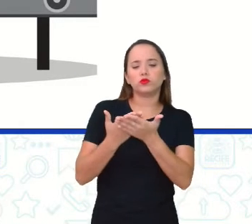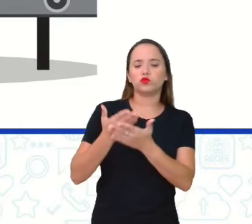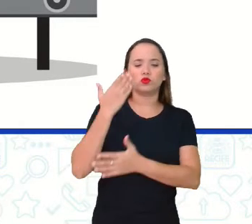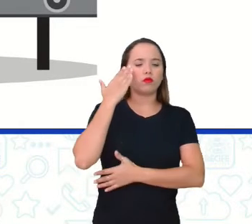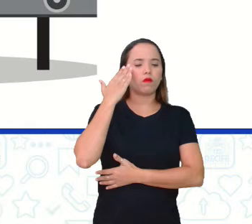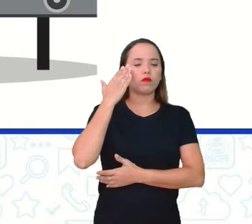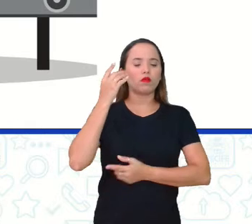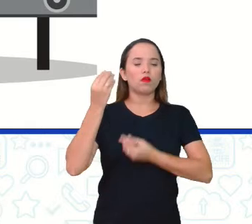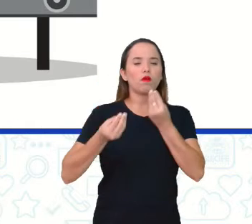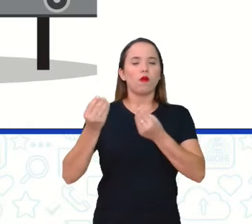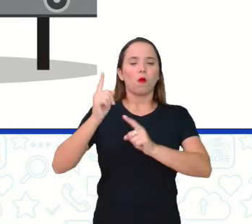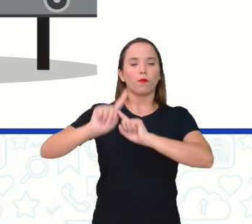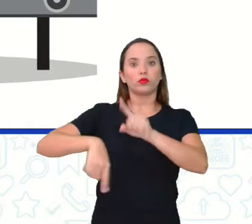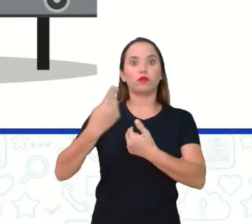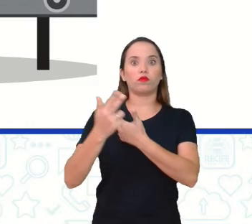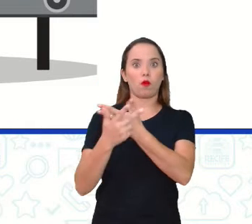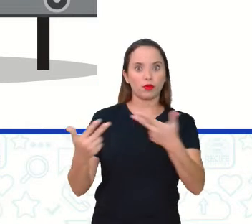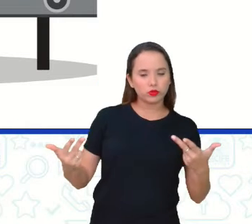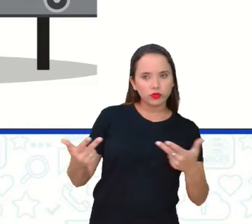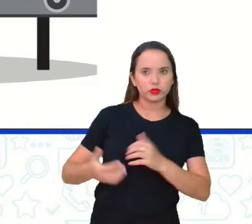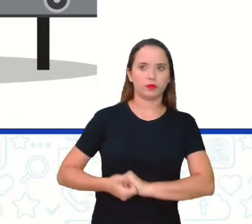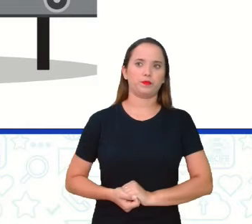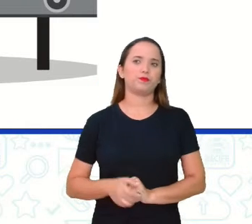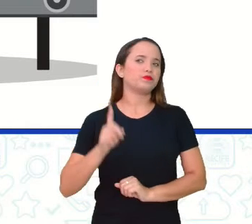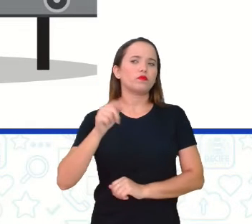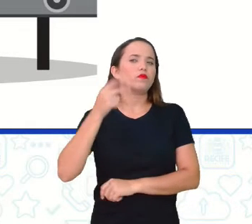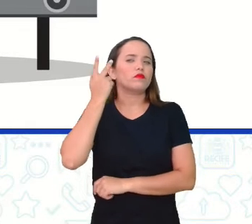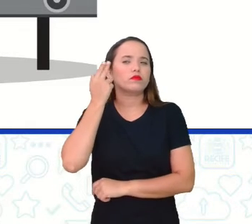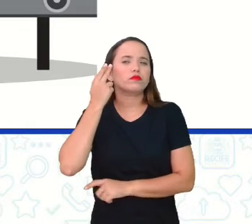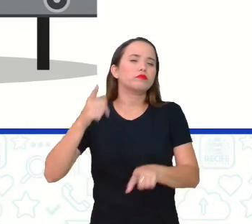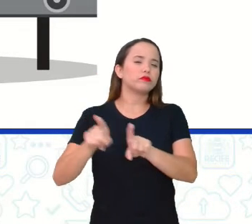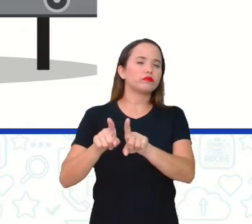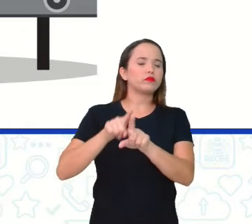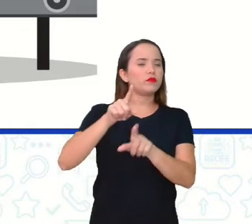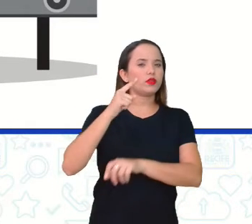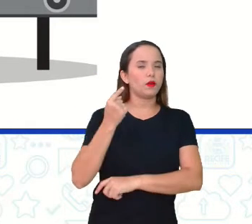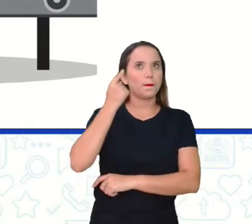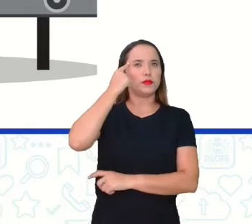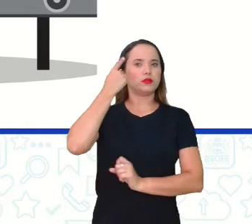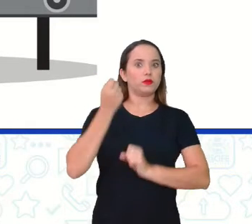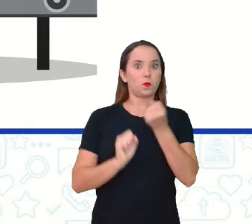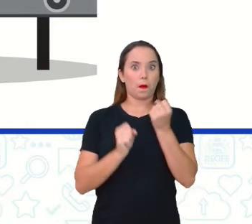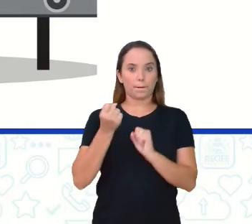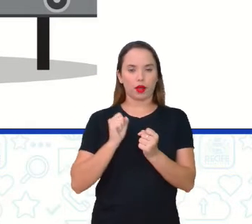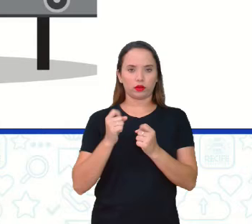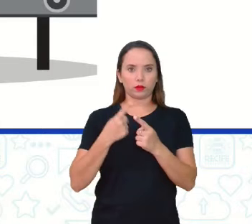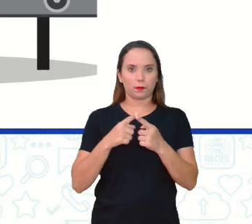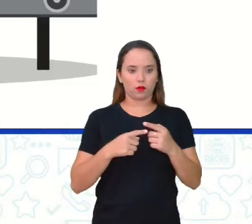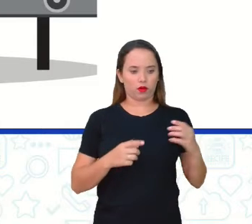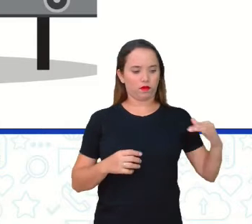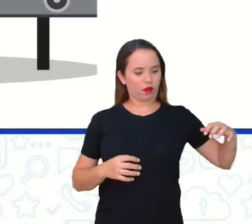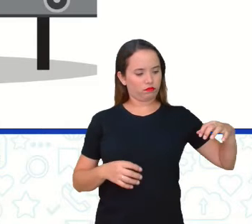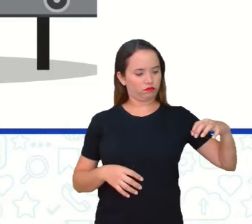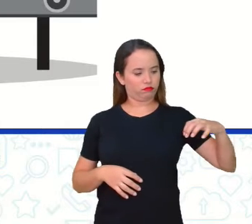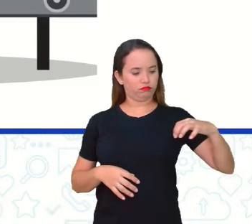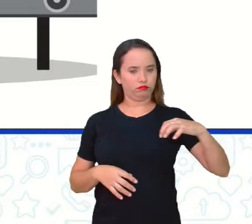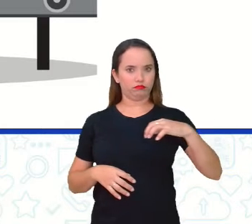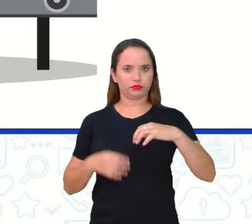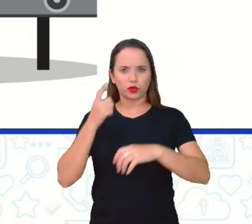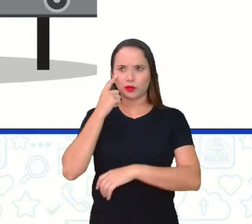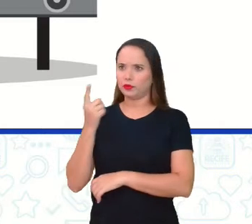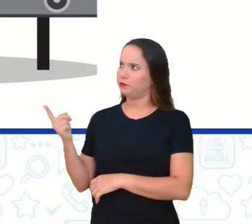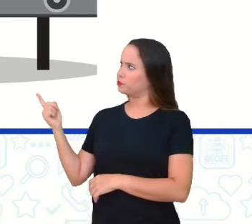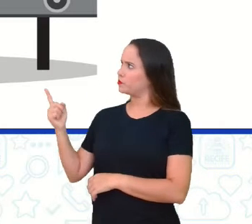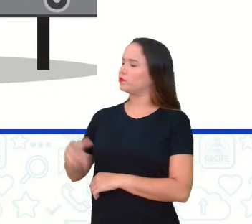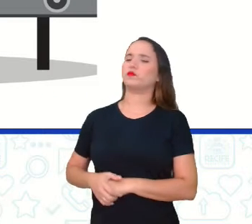certo? É muito comum também você associar a ideia de função a uma máquina, onde entra uma coisa de um lado, essa máquina